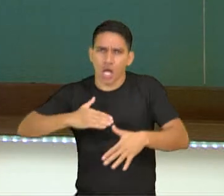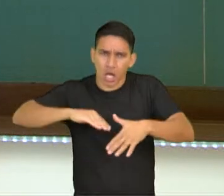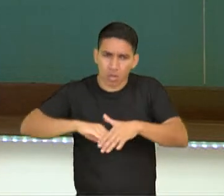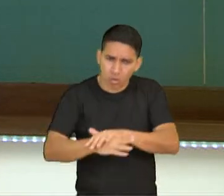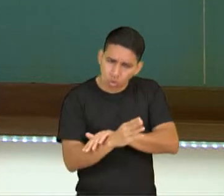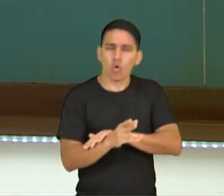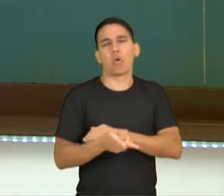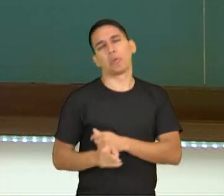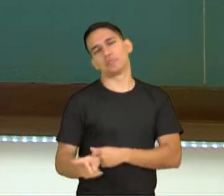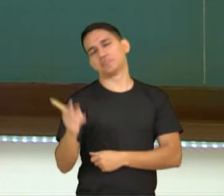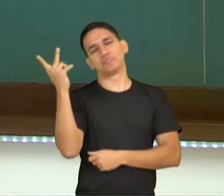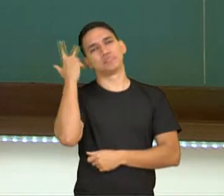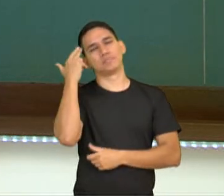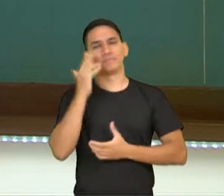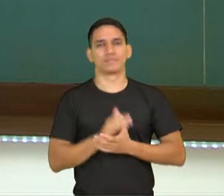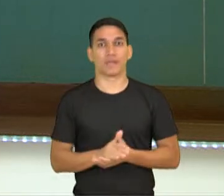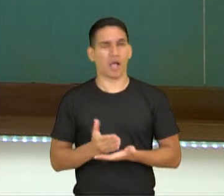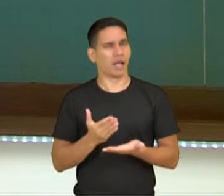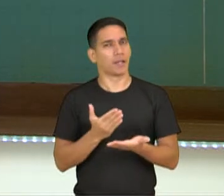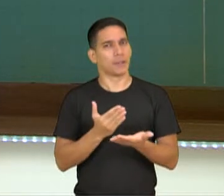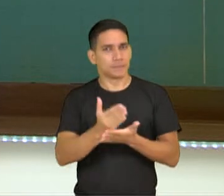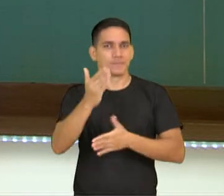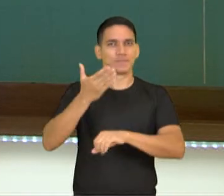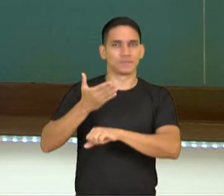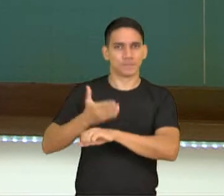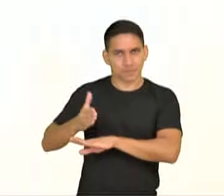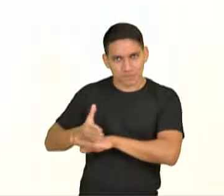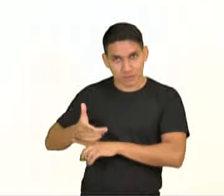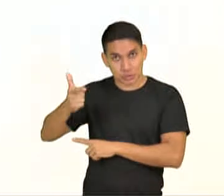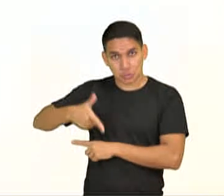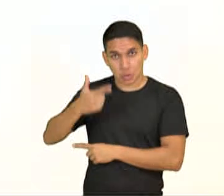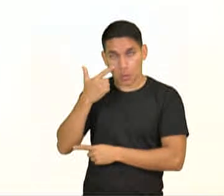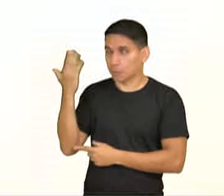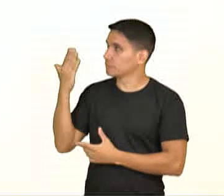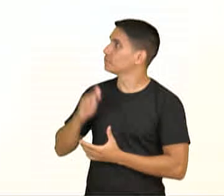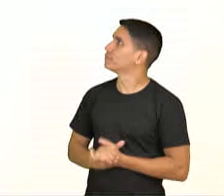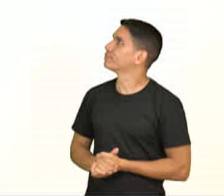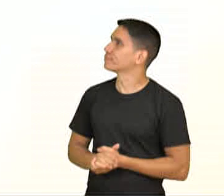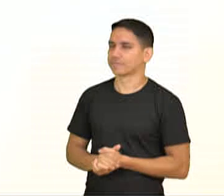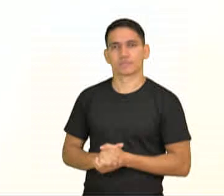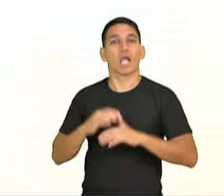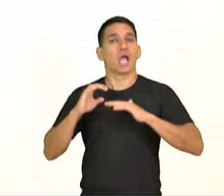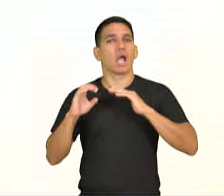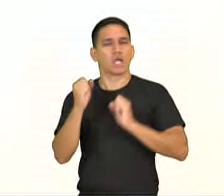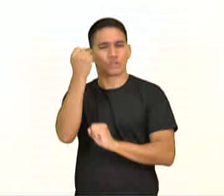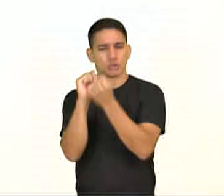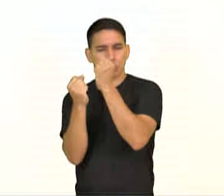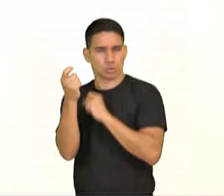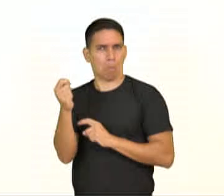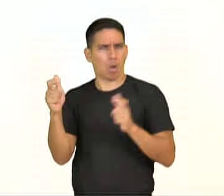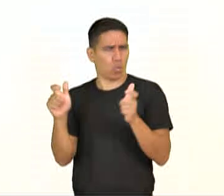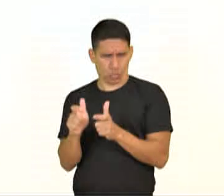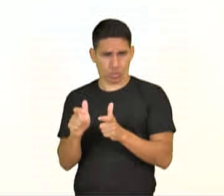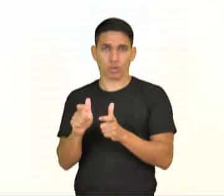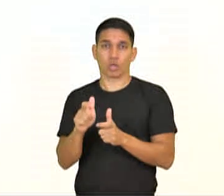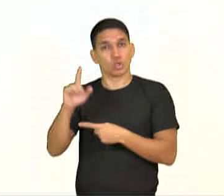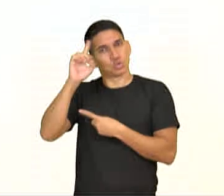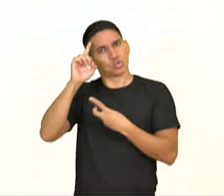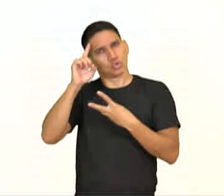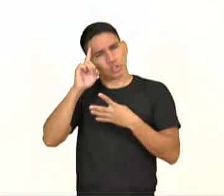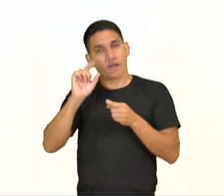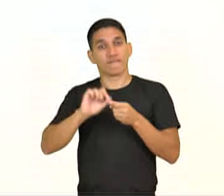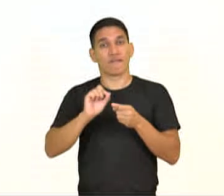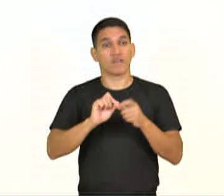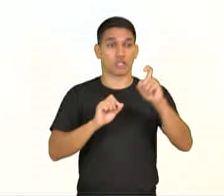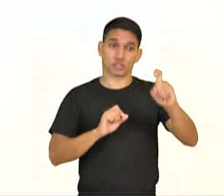embora, tá? Bora praticar mais um pouquinho? Então, vamos lá. Uma pequena indústria produz por dia X unidades